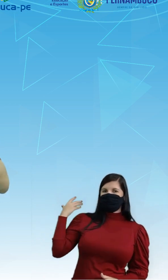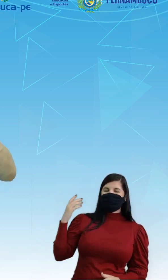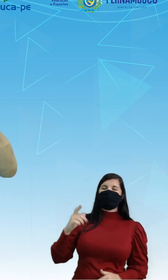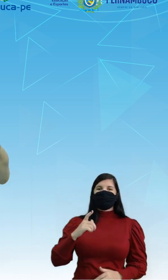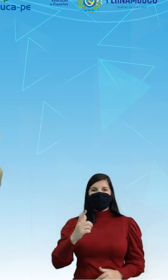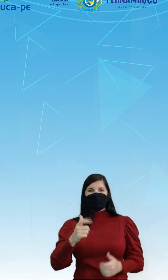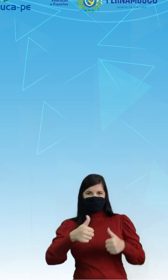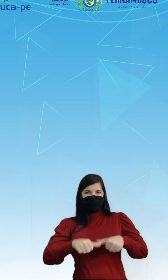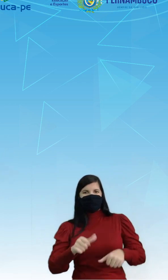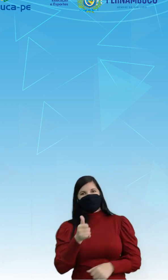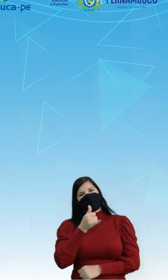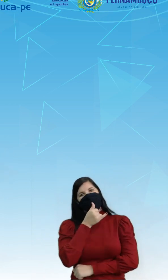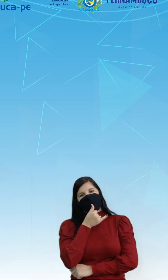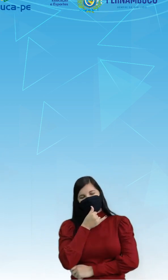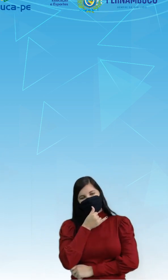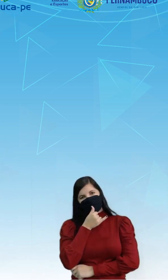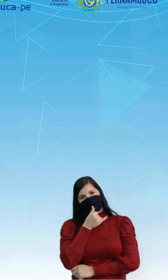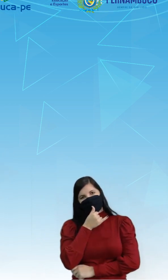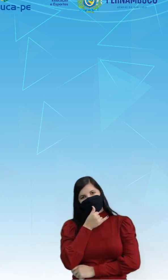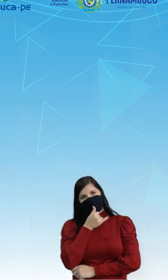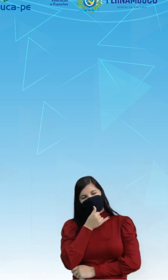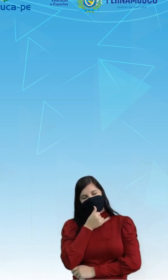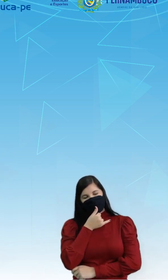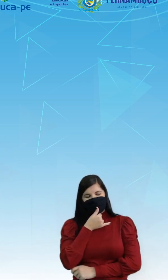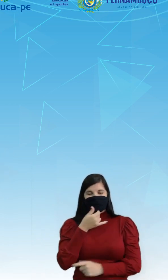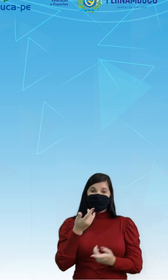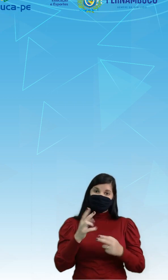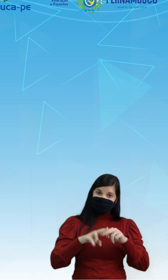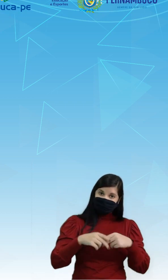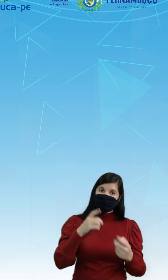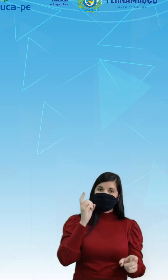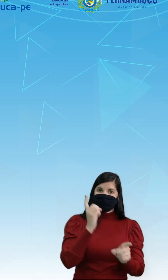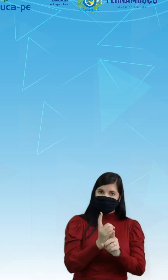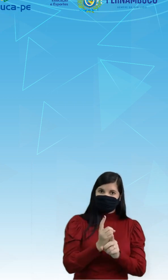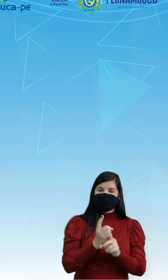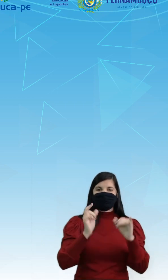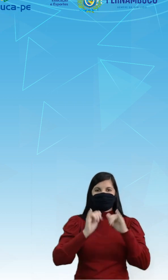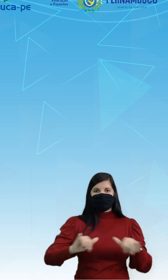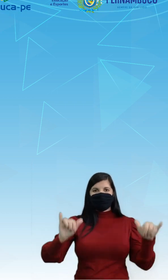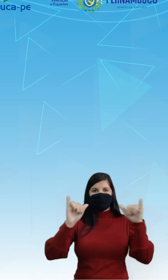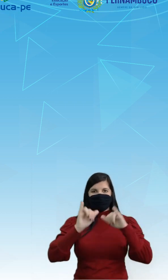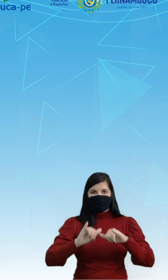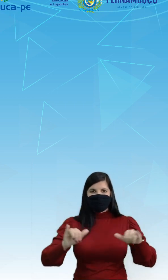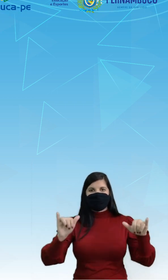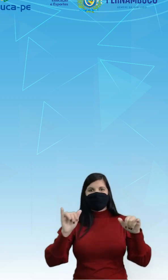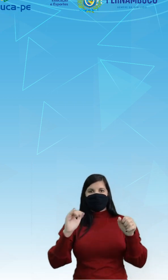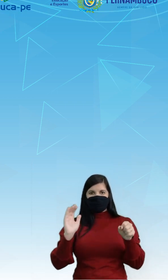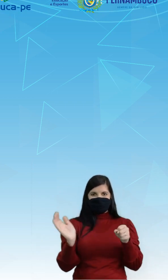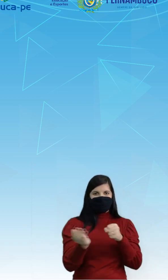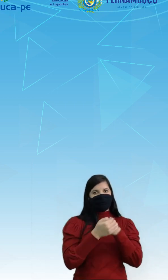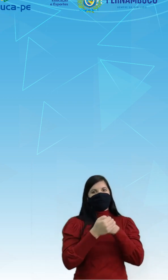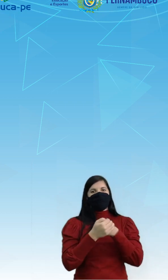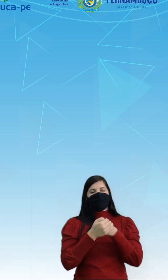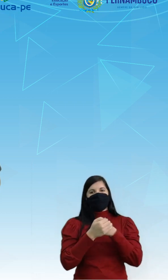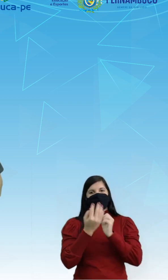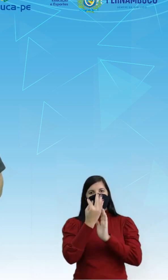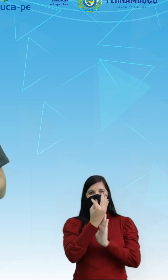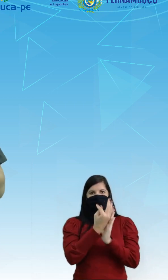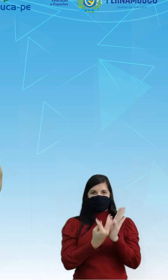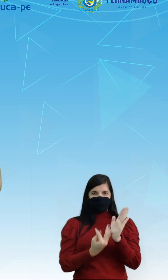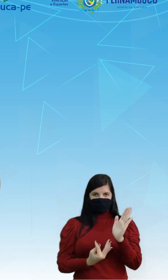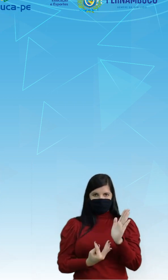contexto, você estava triste. Então, nesse caso, nós encontramos o quê? As informações implícitas do